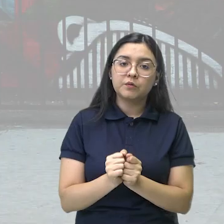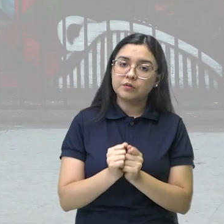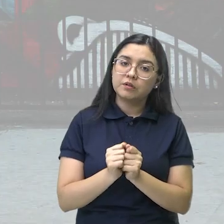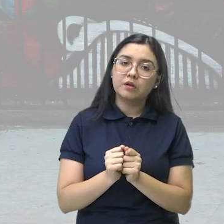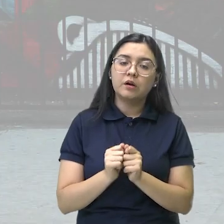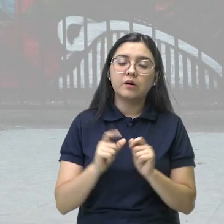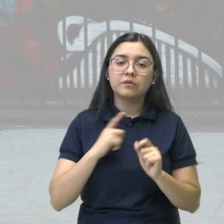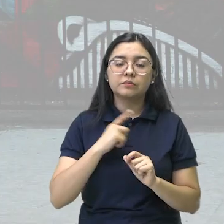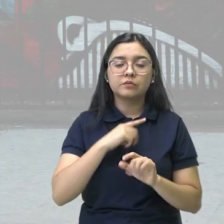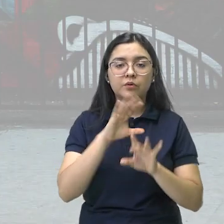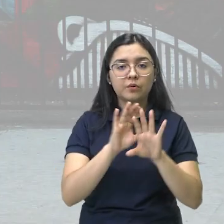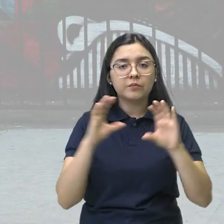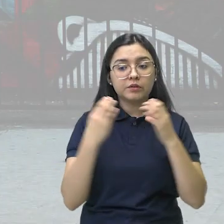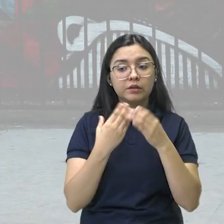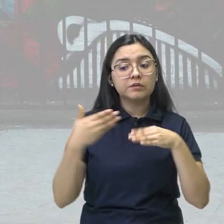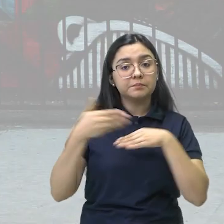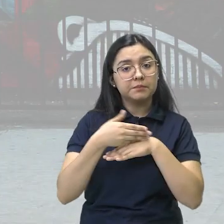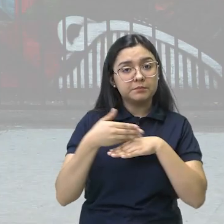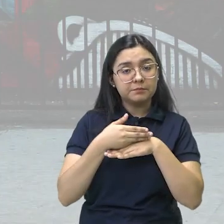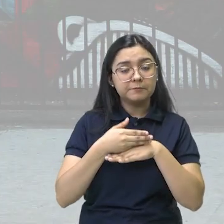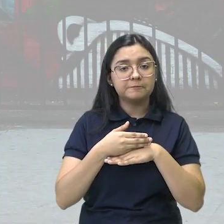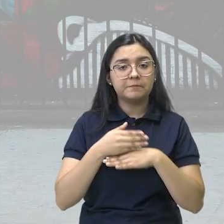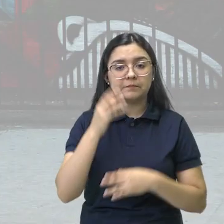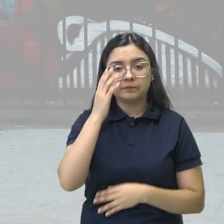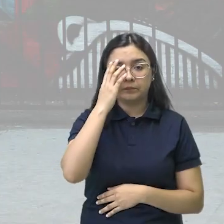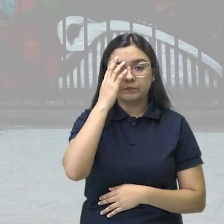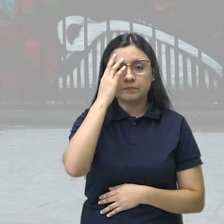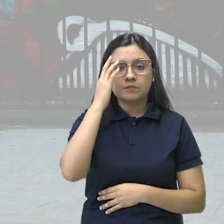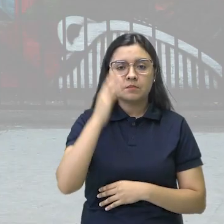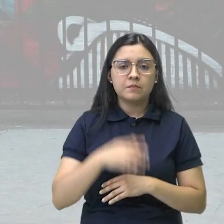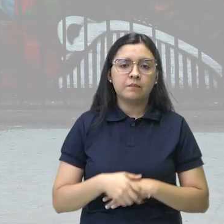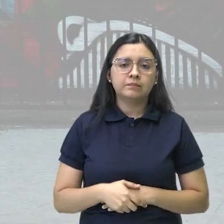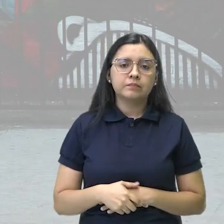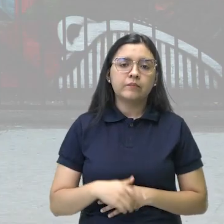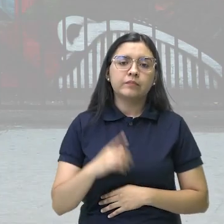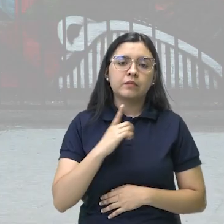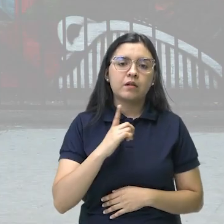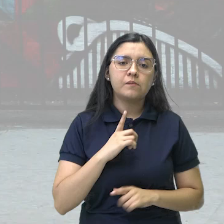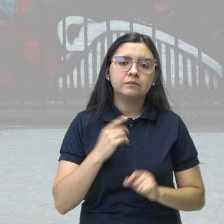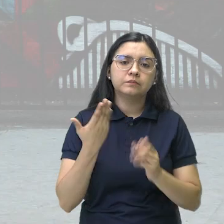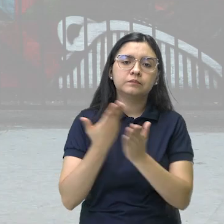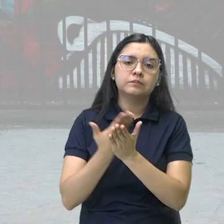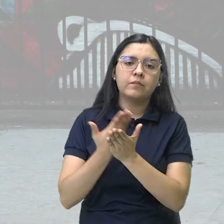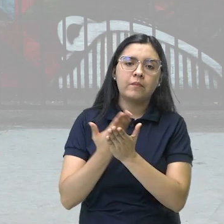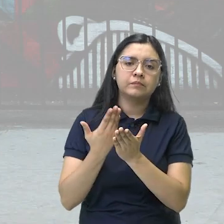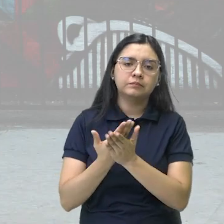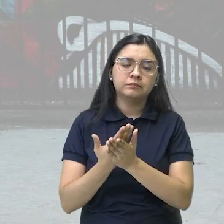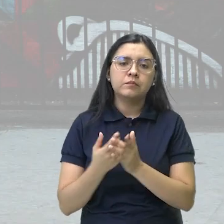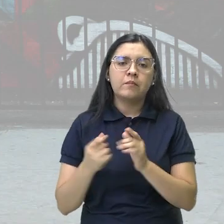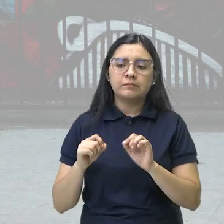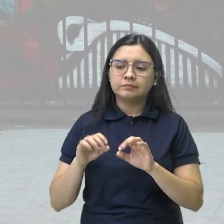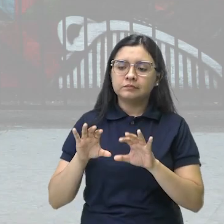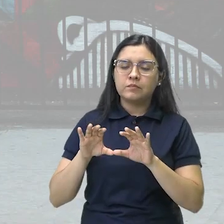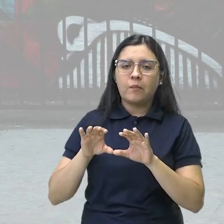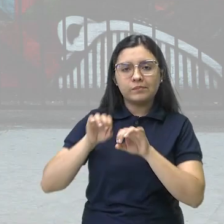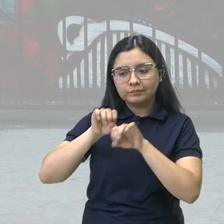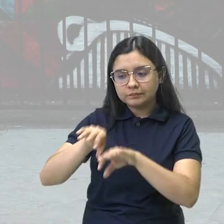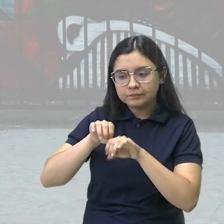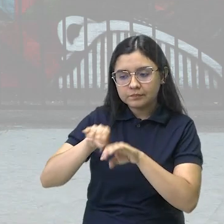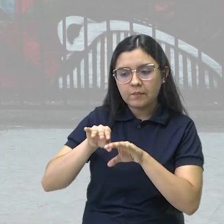a comunidade participa, ou seja, existe aulas para a